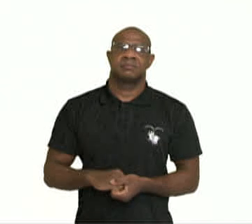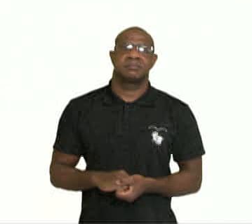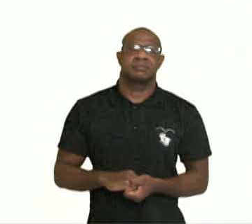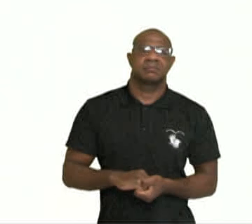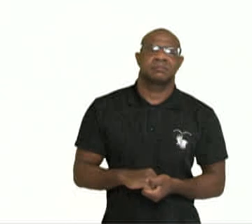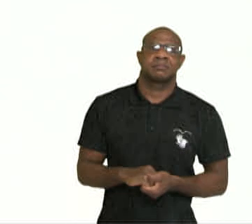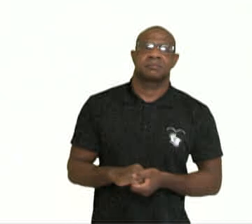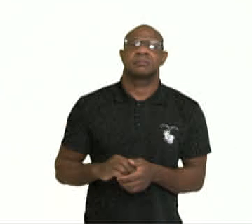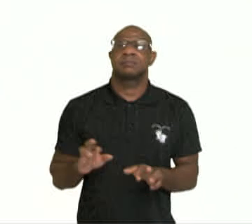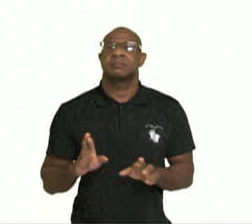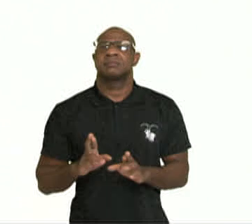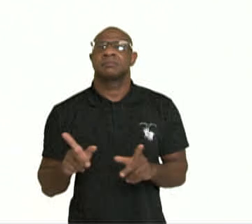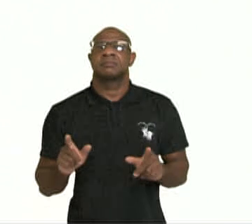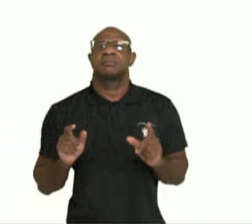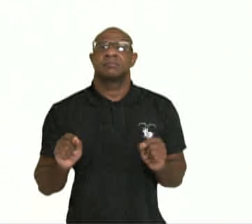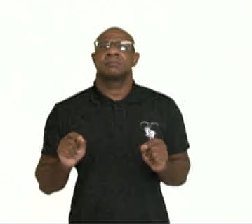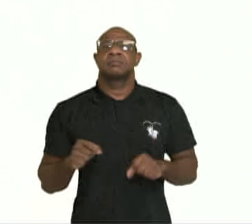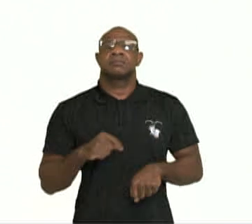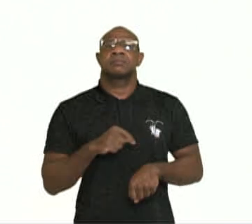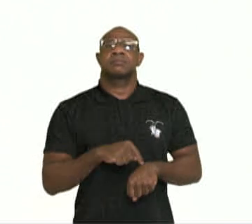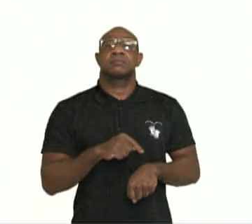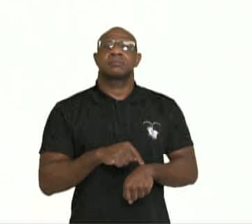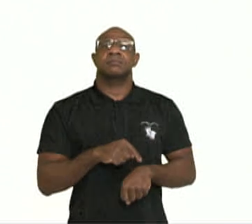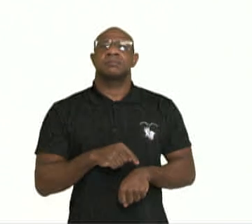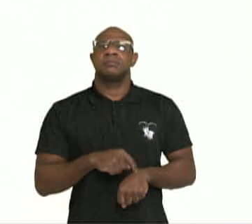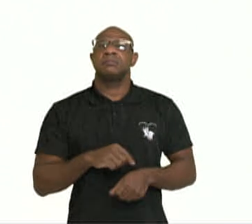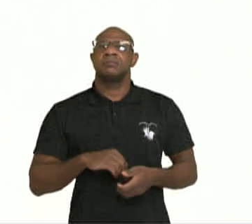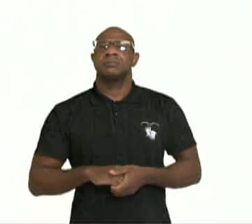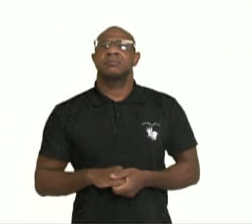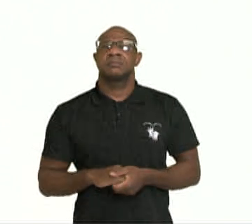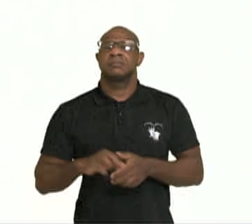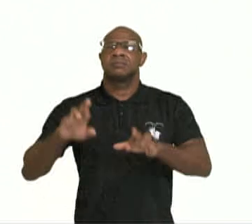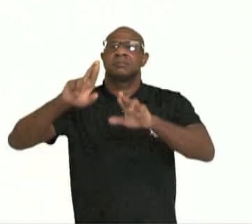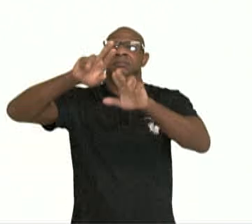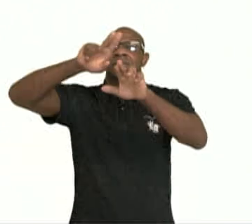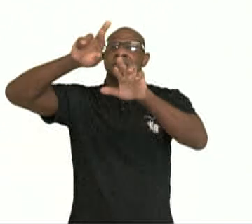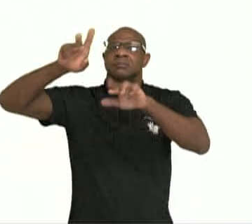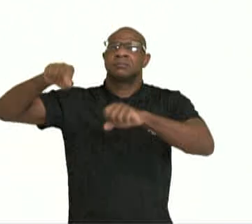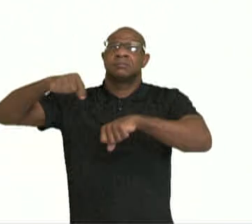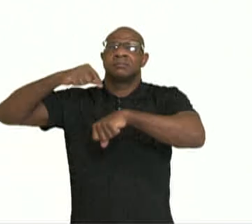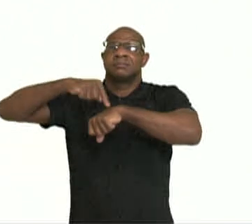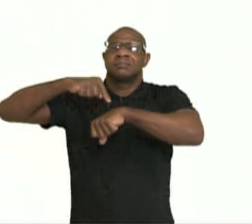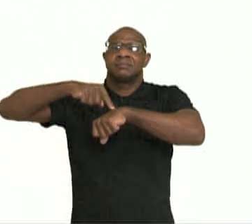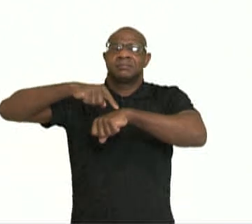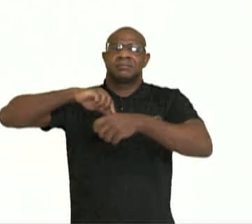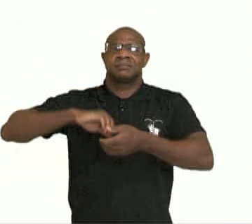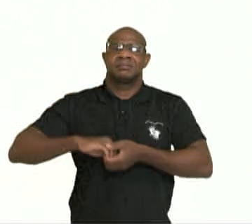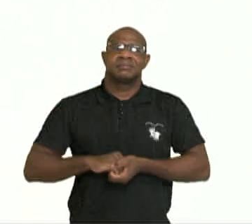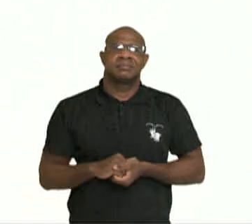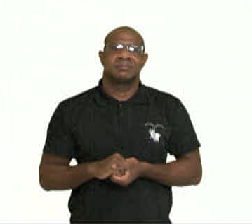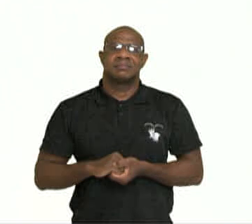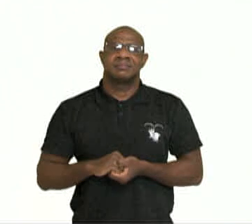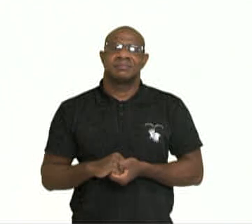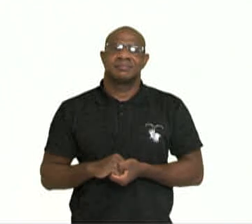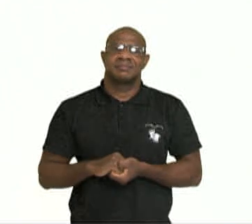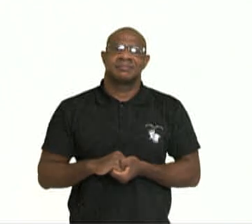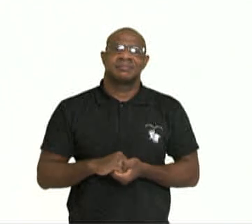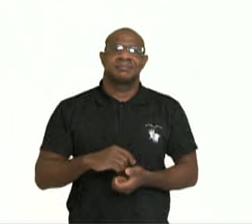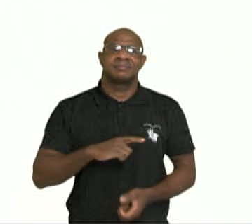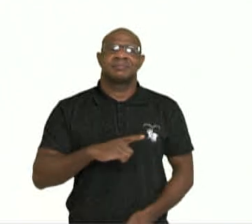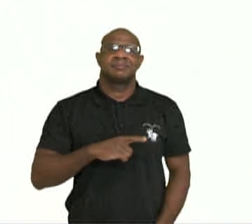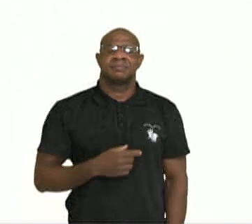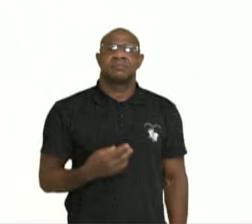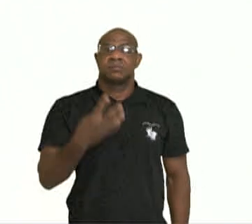a diferença de horários. Se vocês observarem aqui, nós temos, ó, 4 fusos.